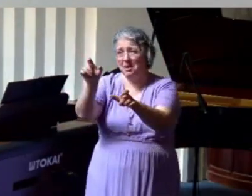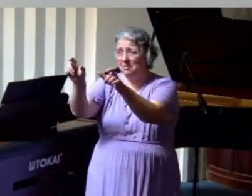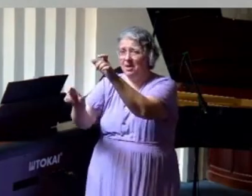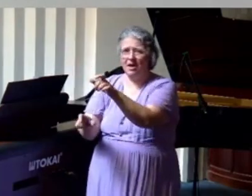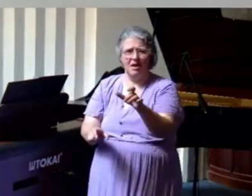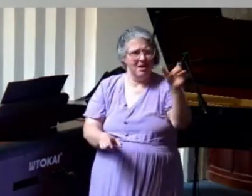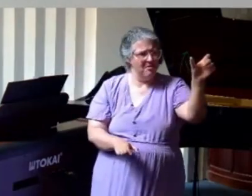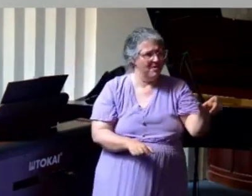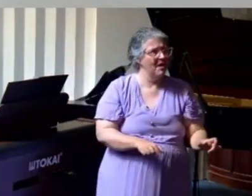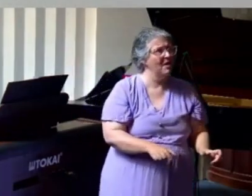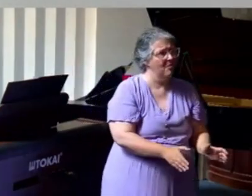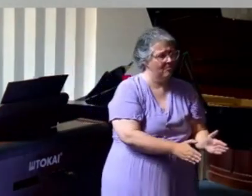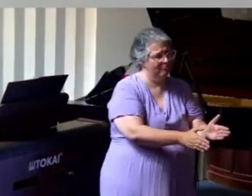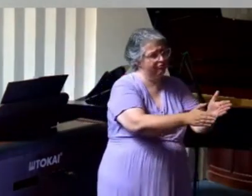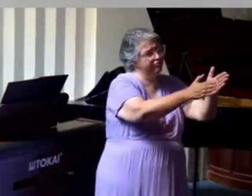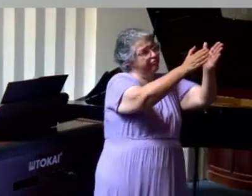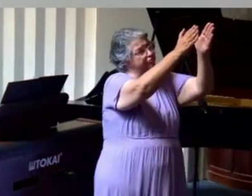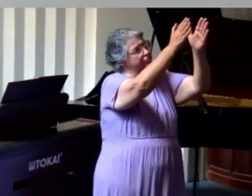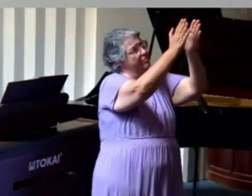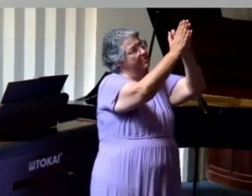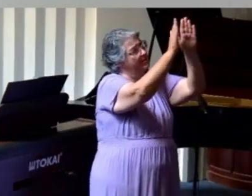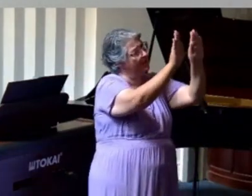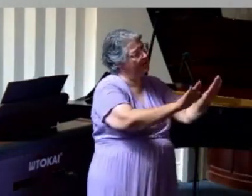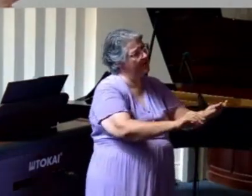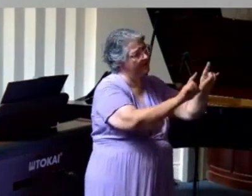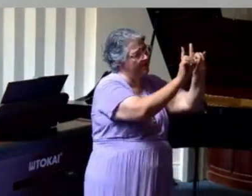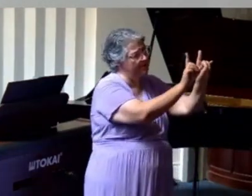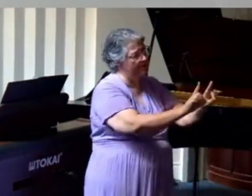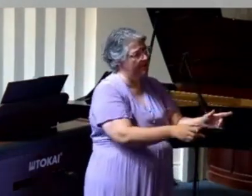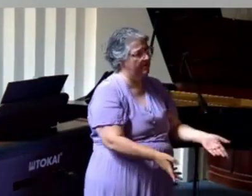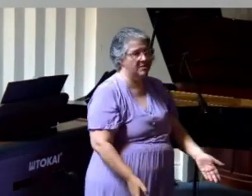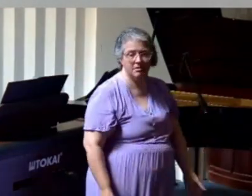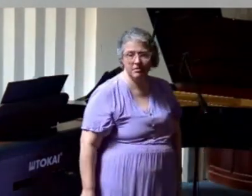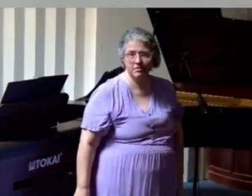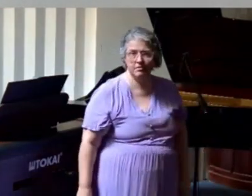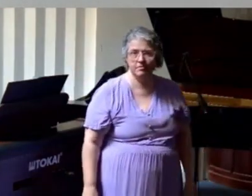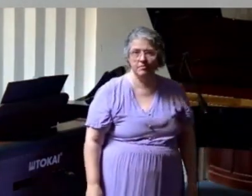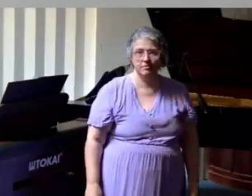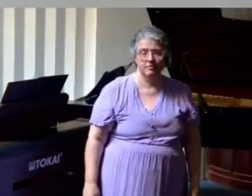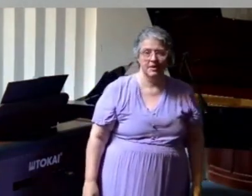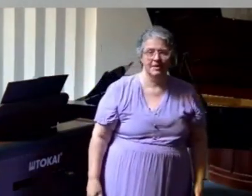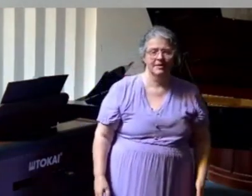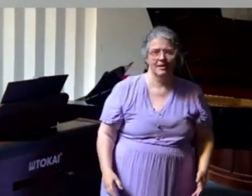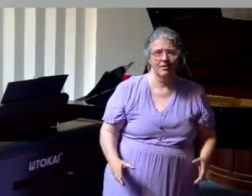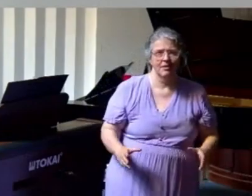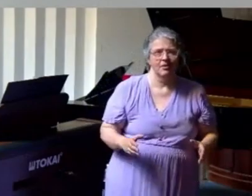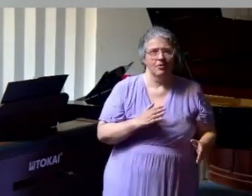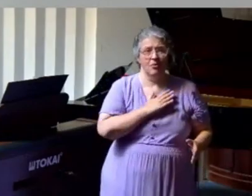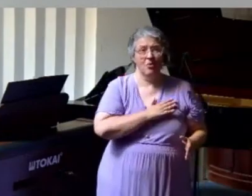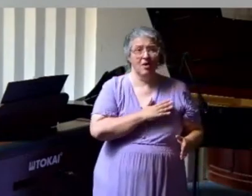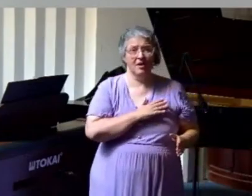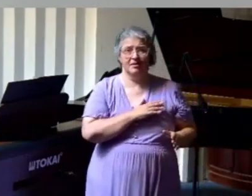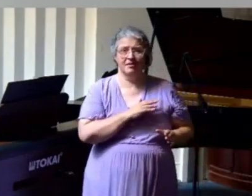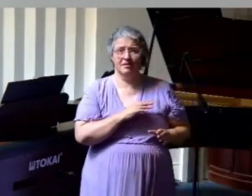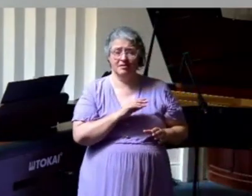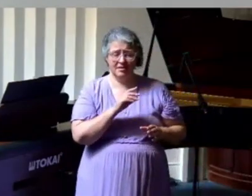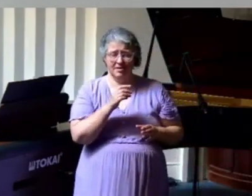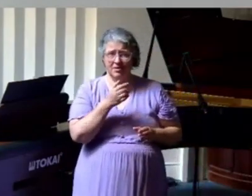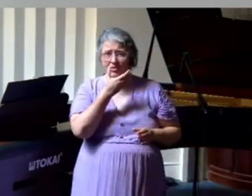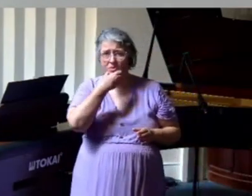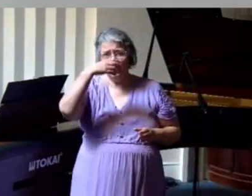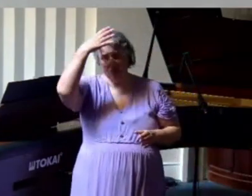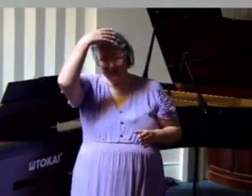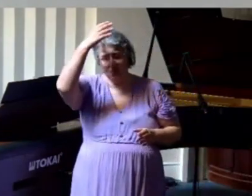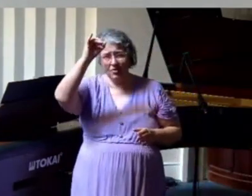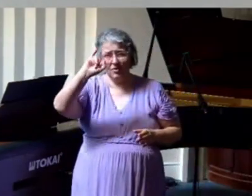era uma fé no Senhor somente. Tanto é que o texto vai mostrar. Então, quando eu reforço, irmãos, sejamos